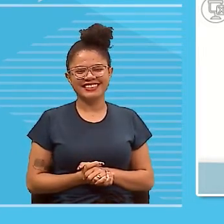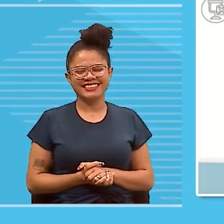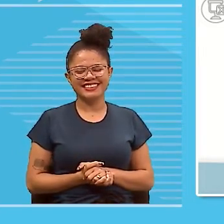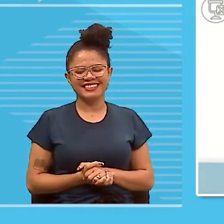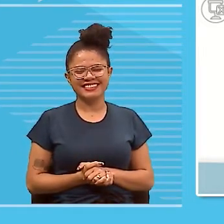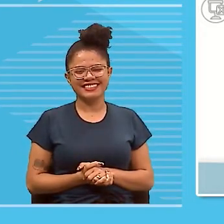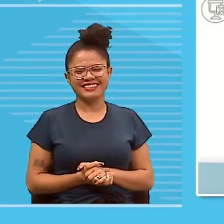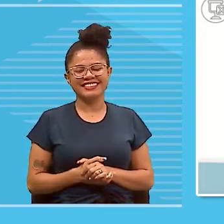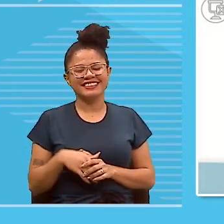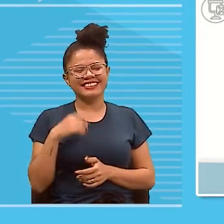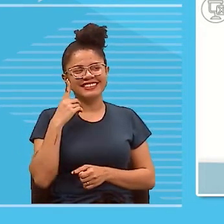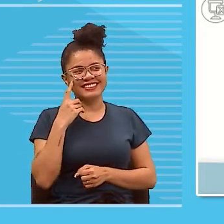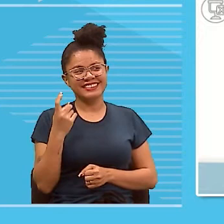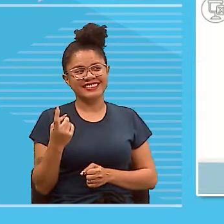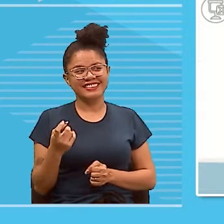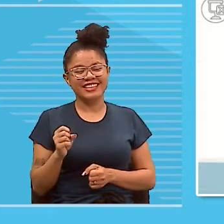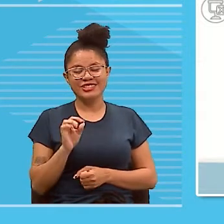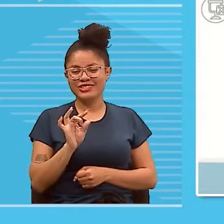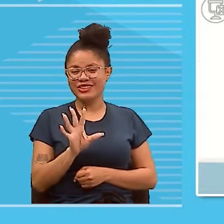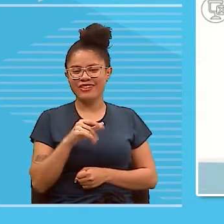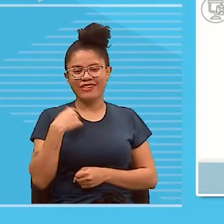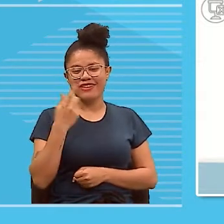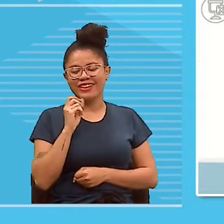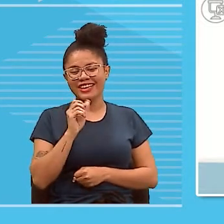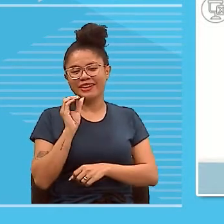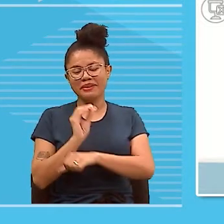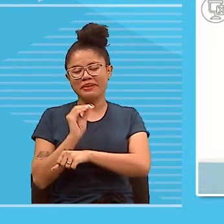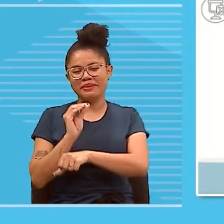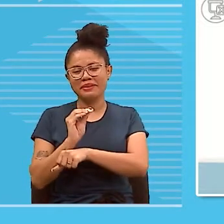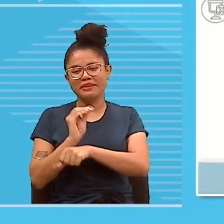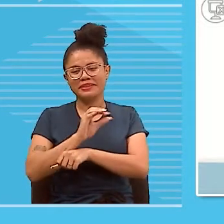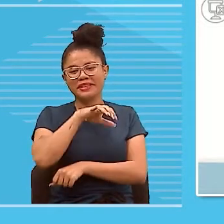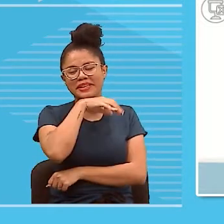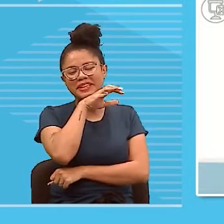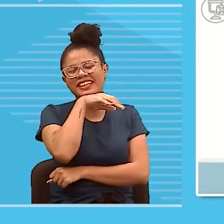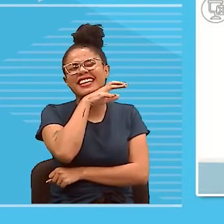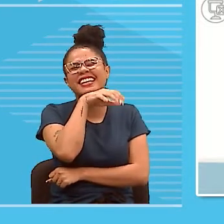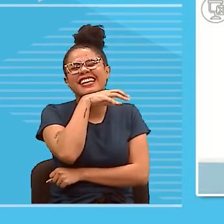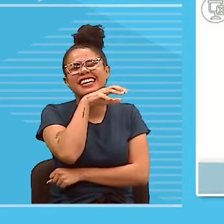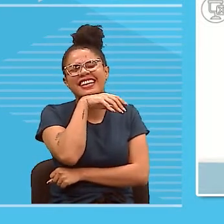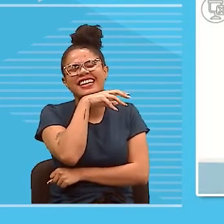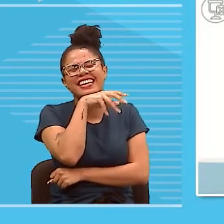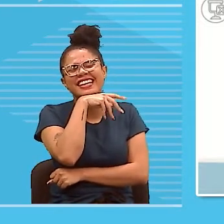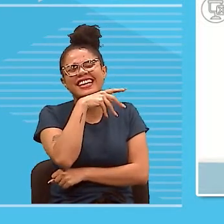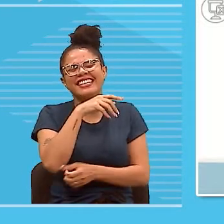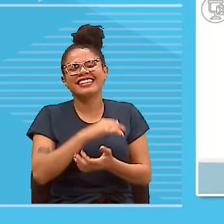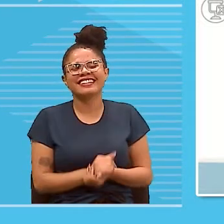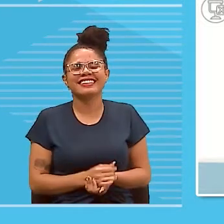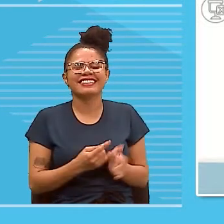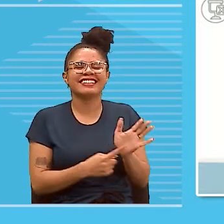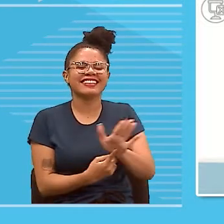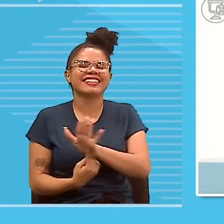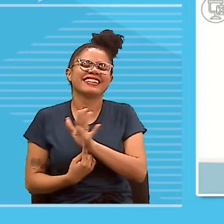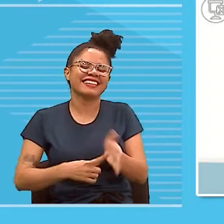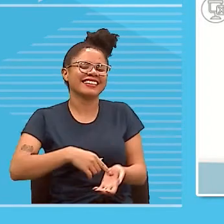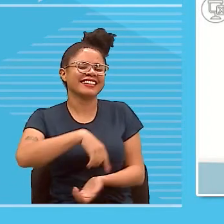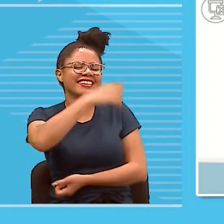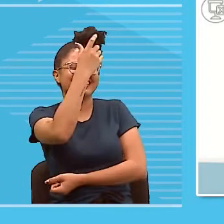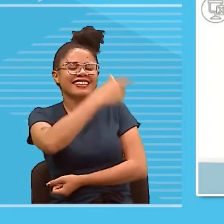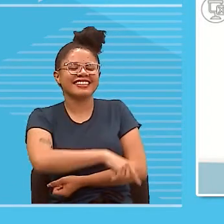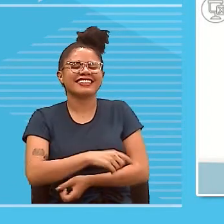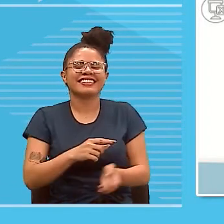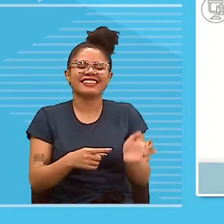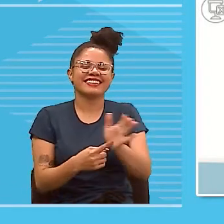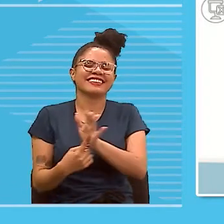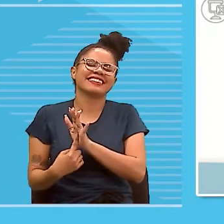é interessante só quem cria animais me bota bem aqui me bota bem aqui no cantinho aqui né que